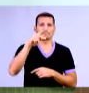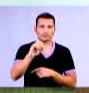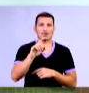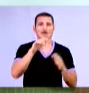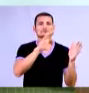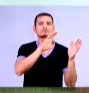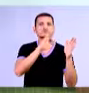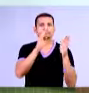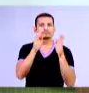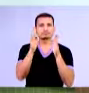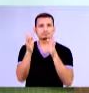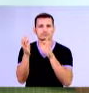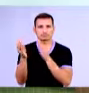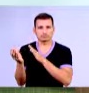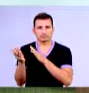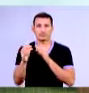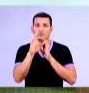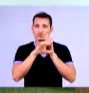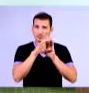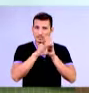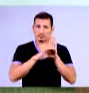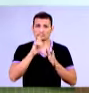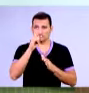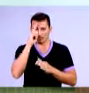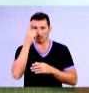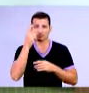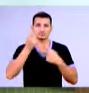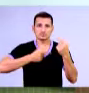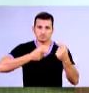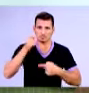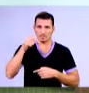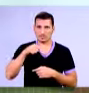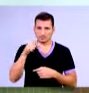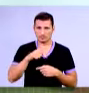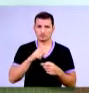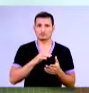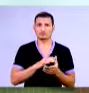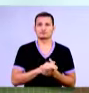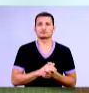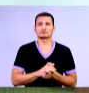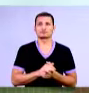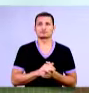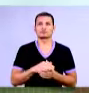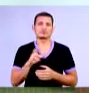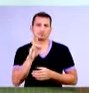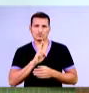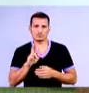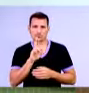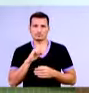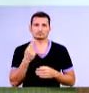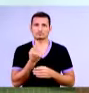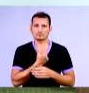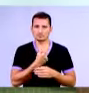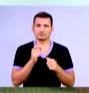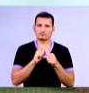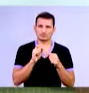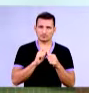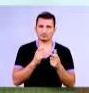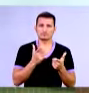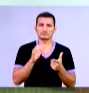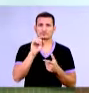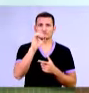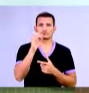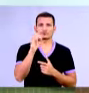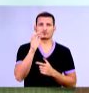os conceitos, né, as ideias discutidas aqui, os diversos usos que nós faremos do